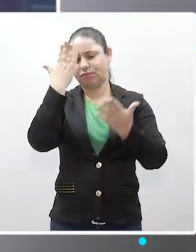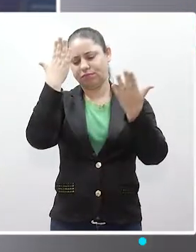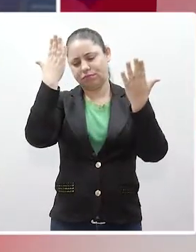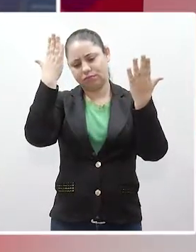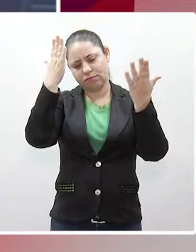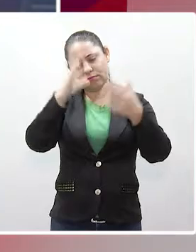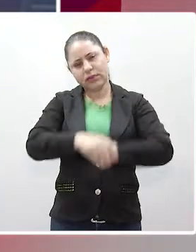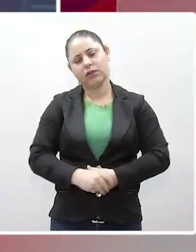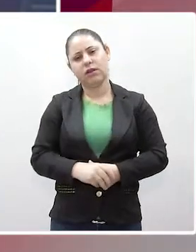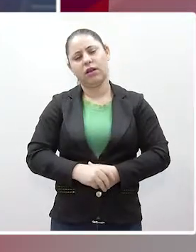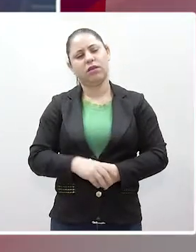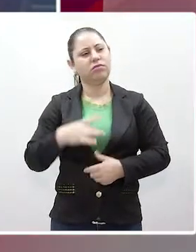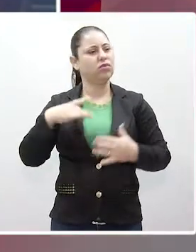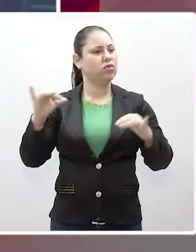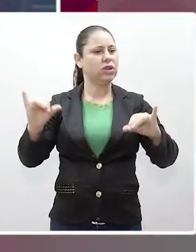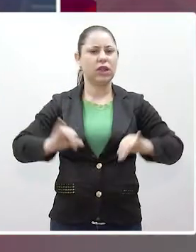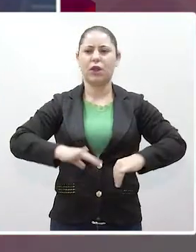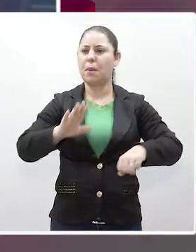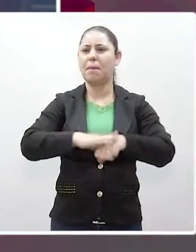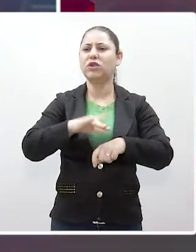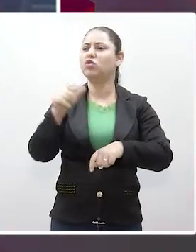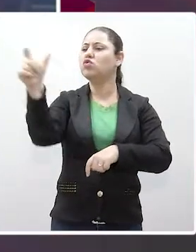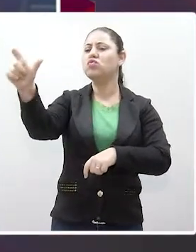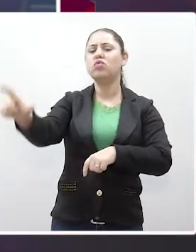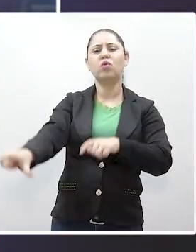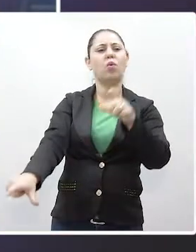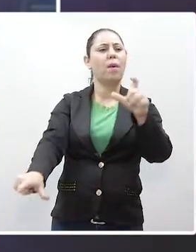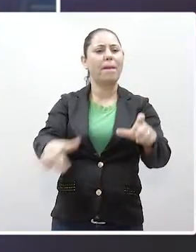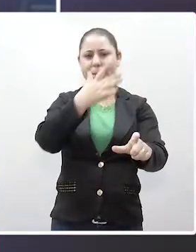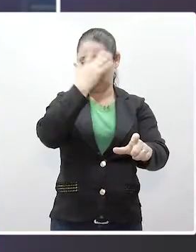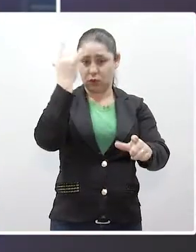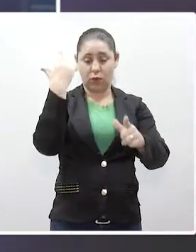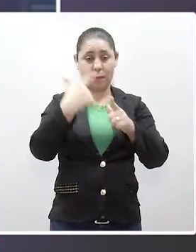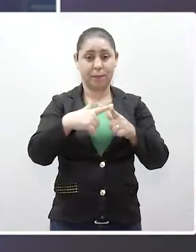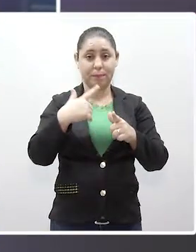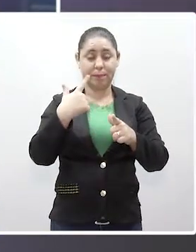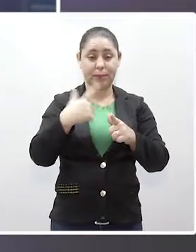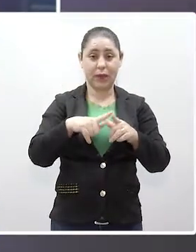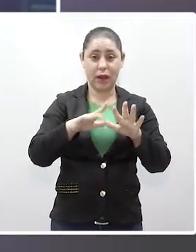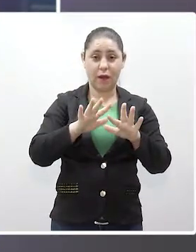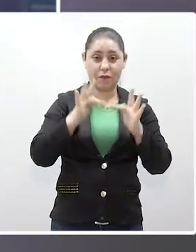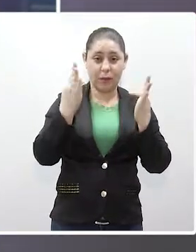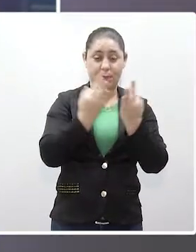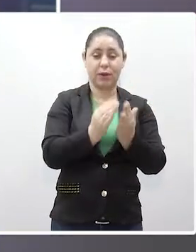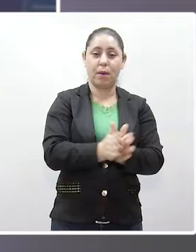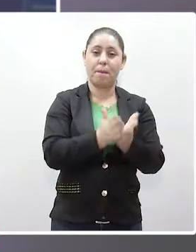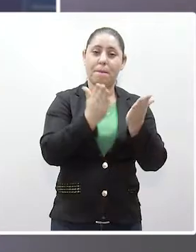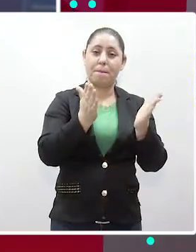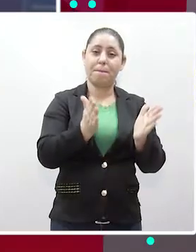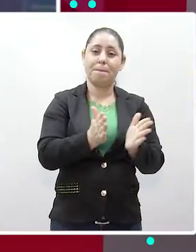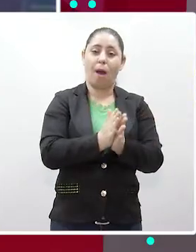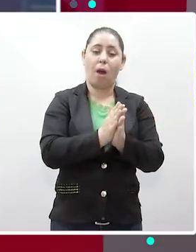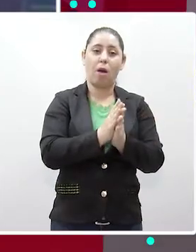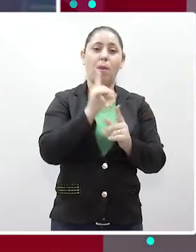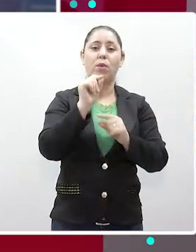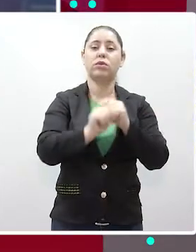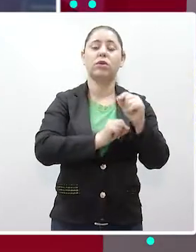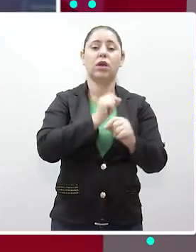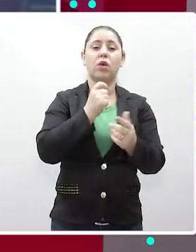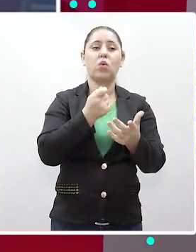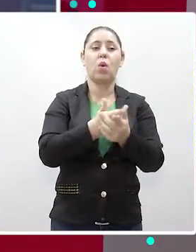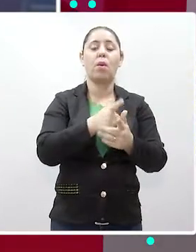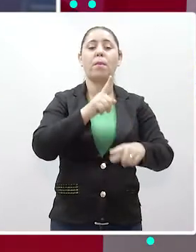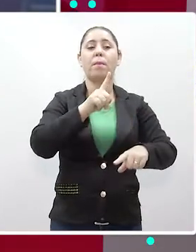mas eu estou sentindo muito mais do que esse valor. Por quê? Porque o consumo dela, das famílias mais pobres, está mais